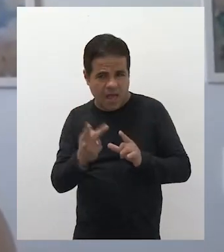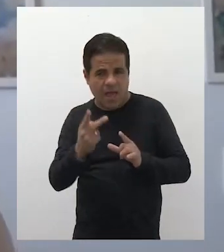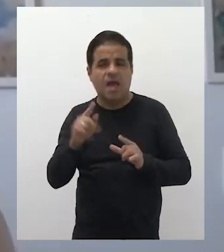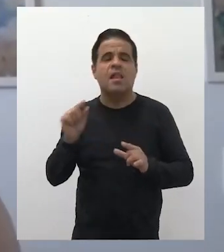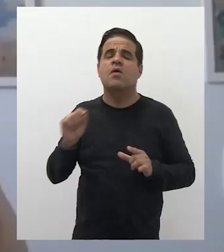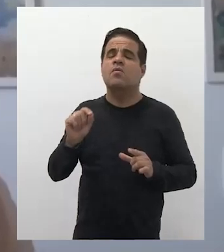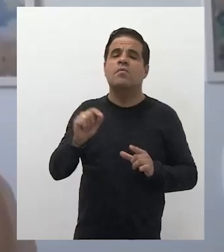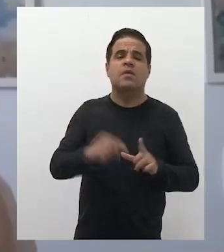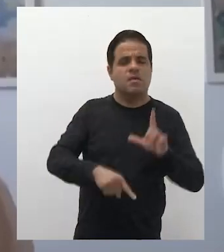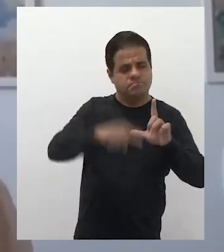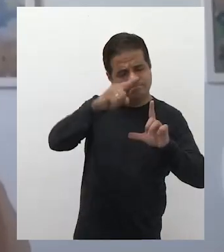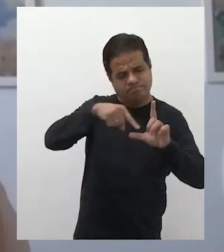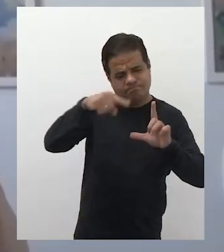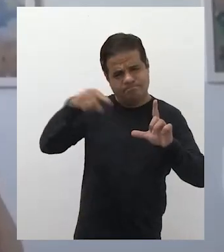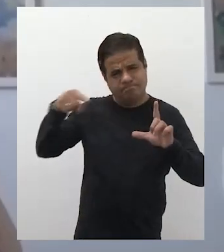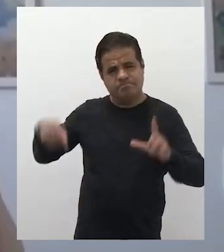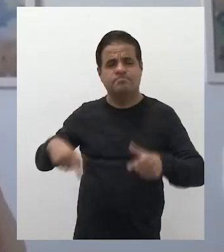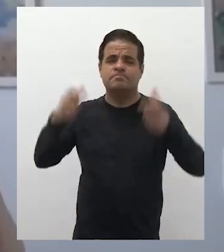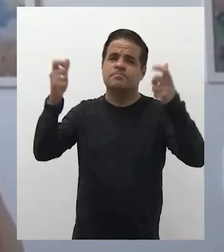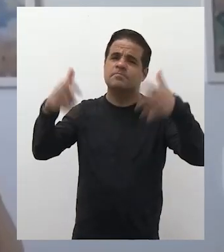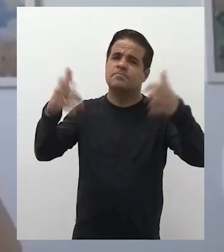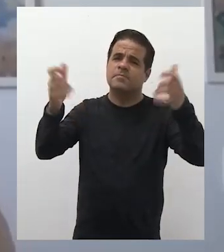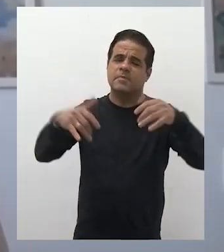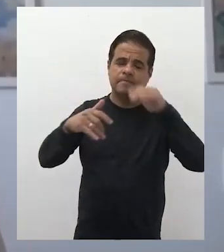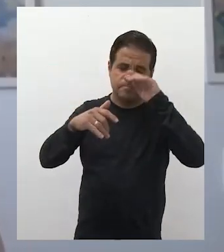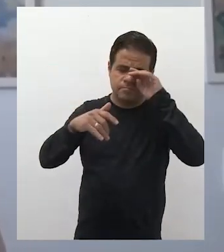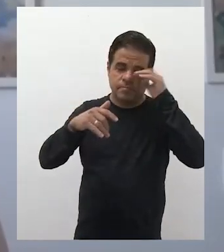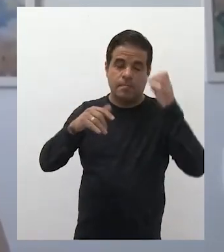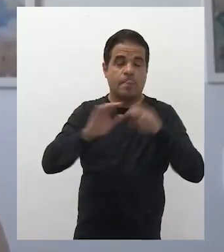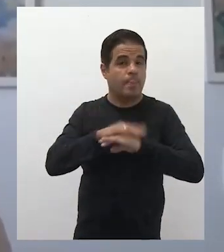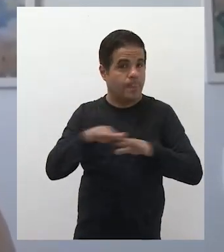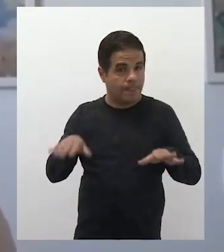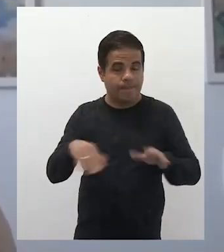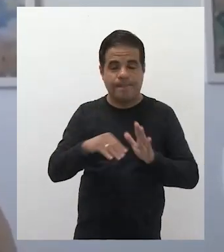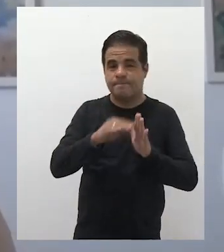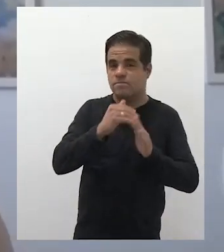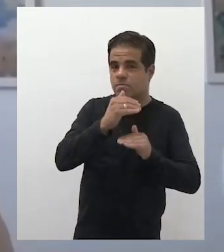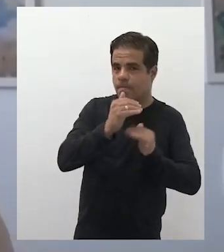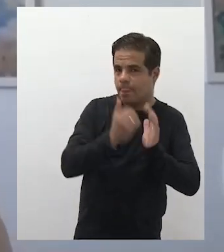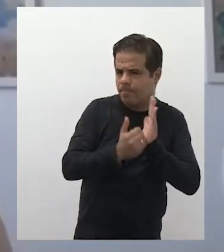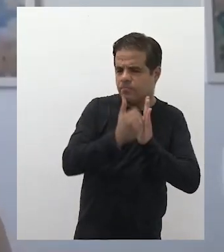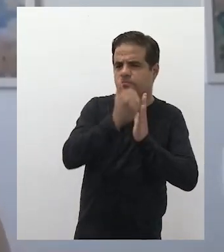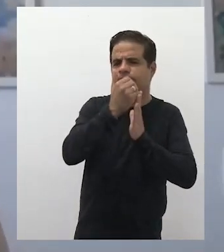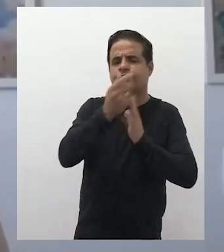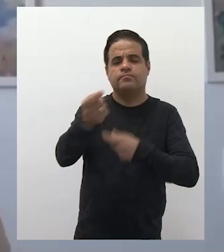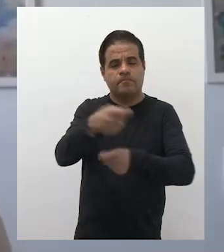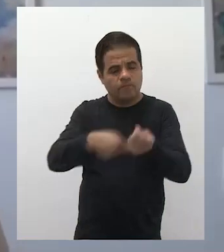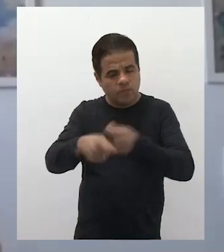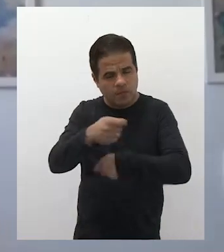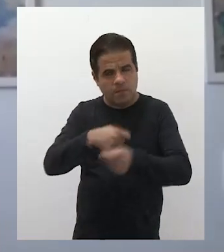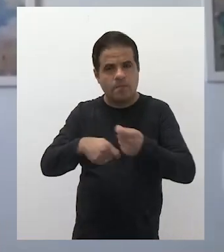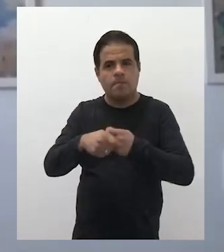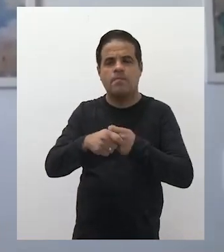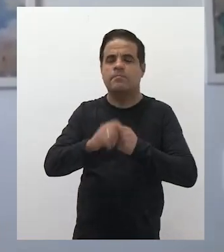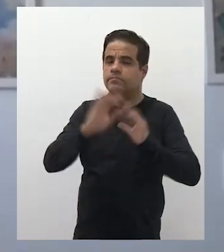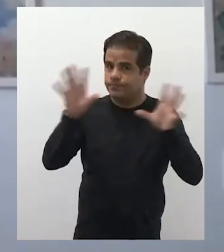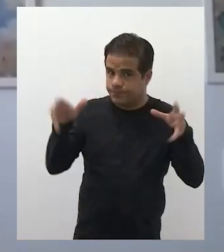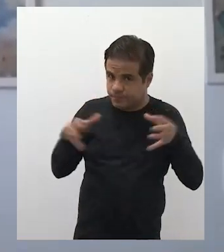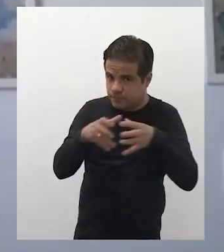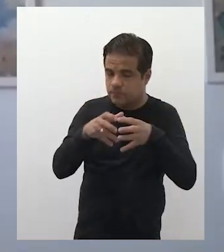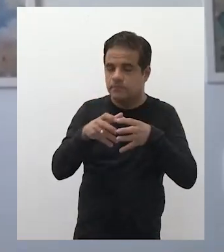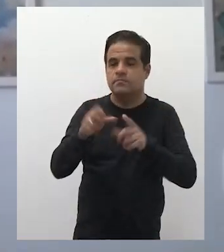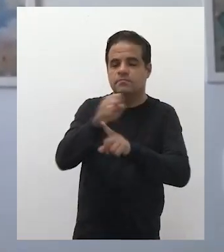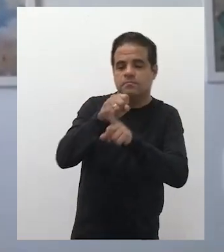é um índice que mensura não apenas o crescimento econômico, mas o nível de desenvolvimento